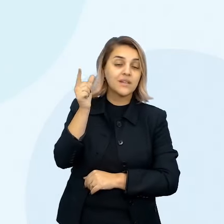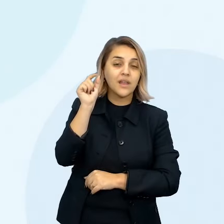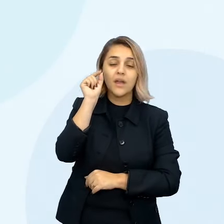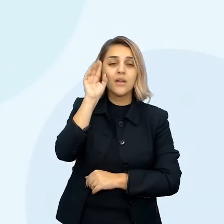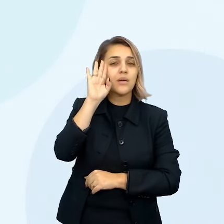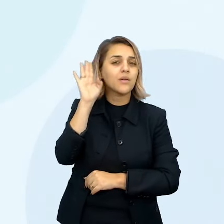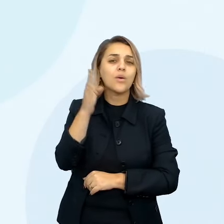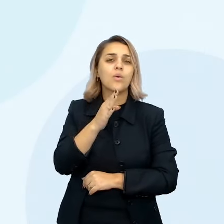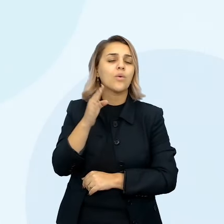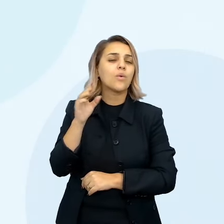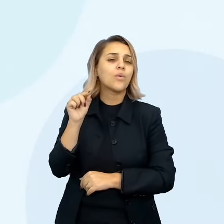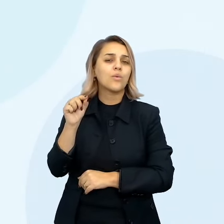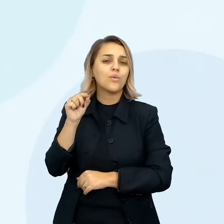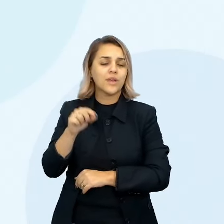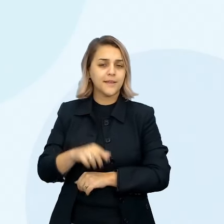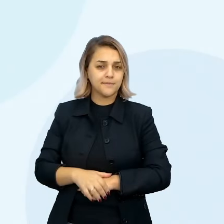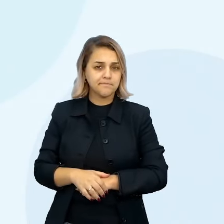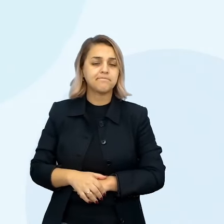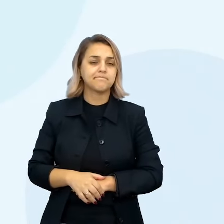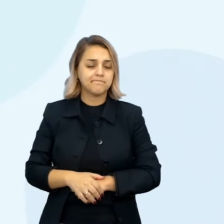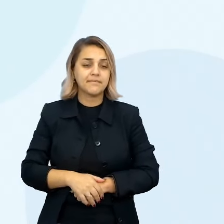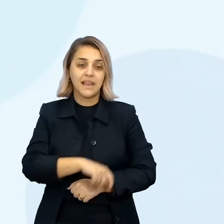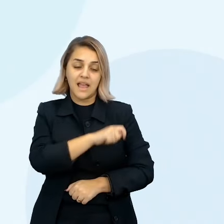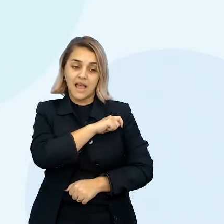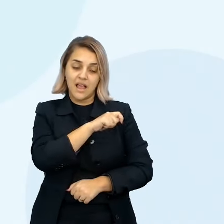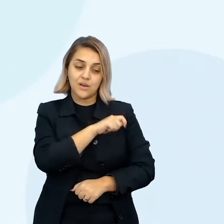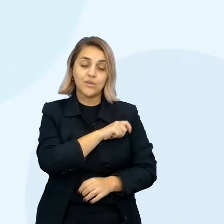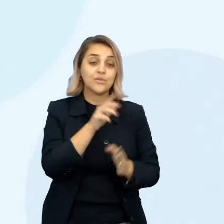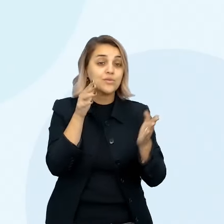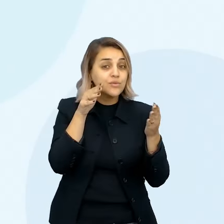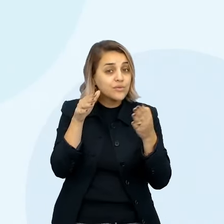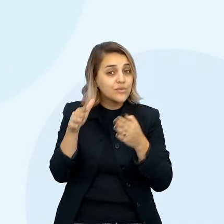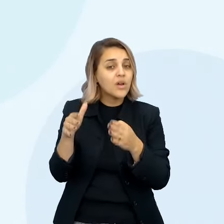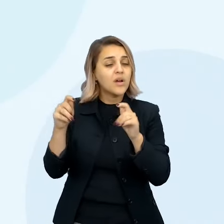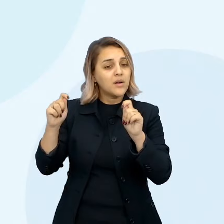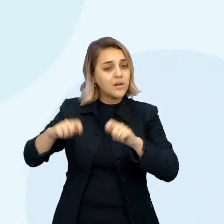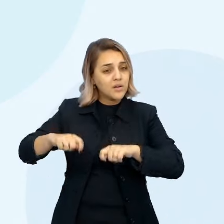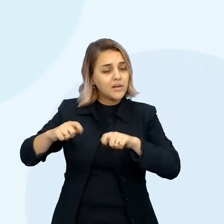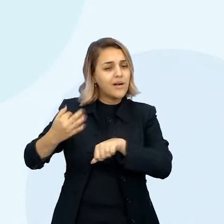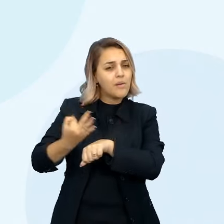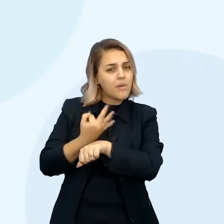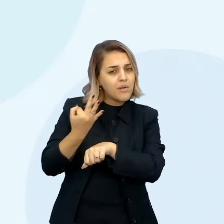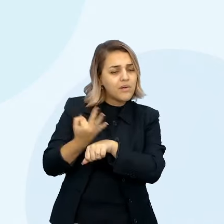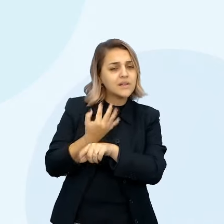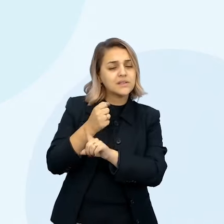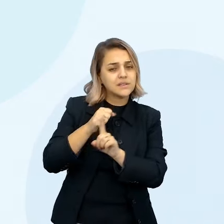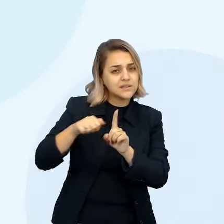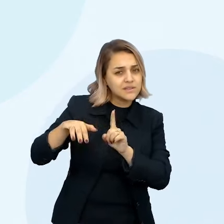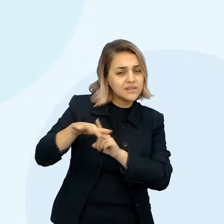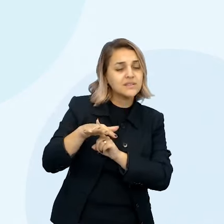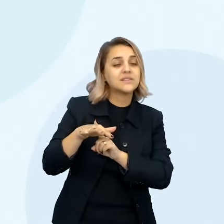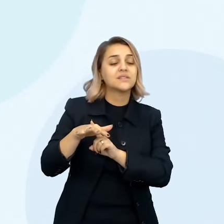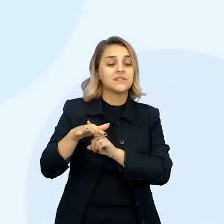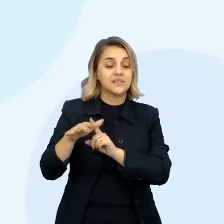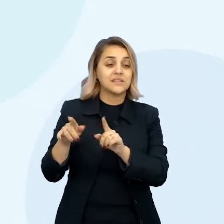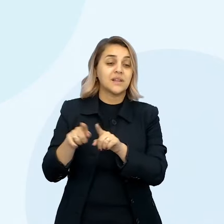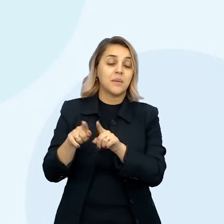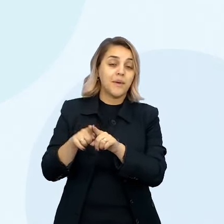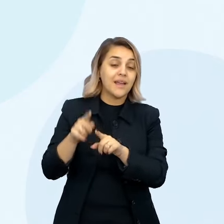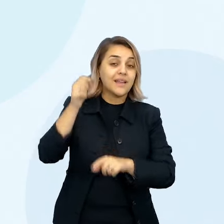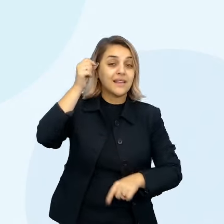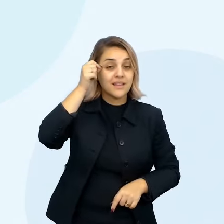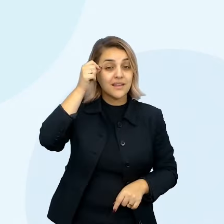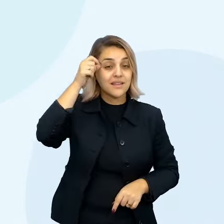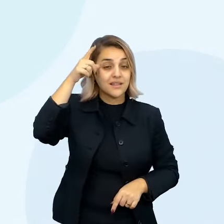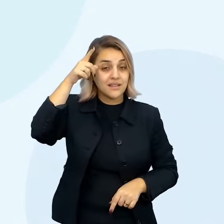para vocês no início, né, os estudantes, eles focam nas possibilidades de resistência social e na criação